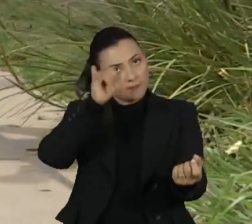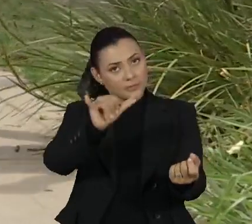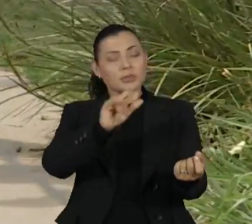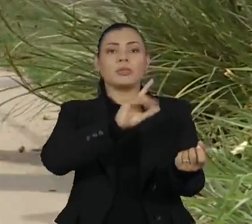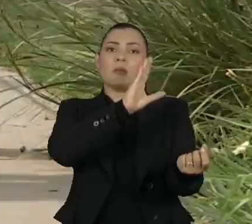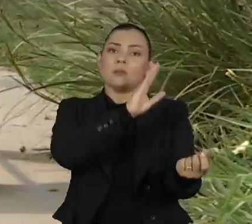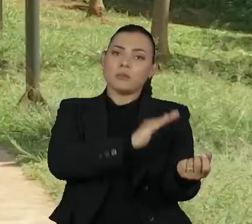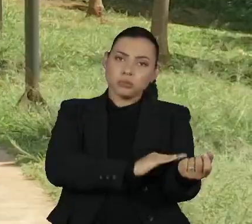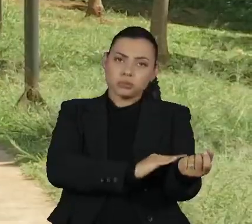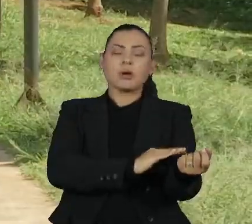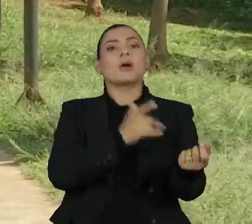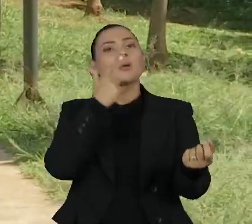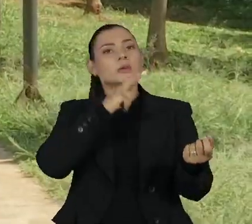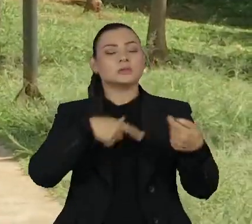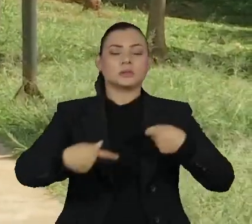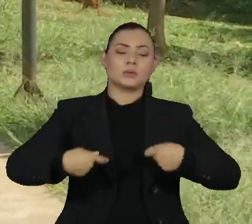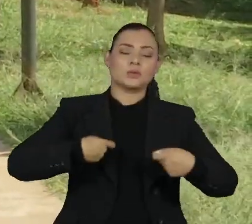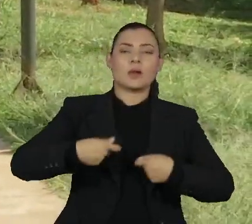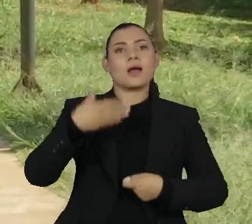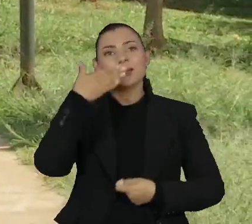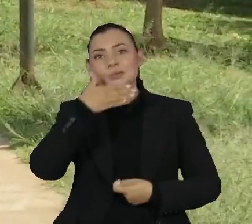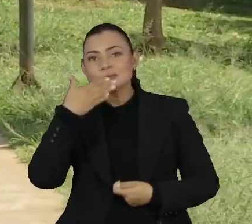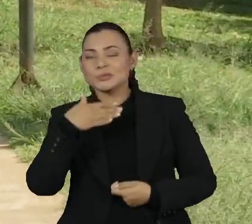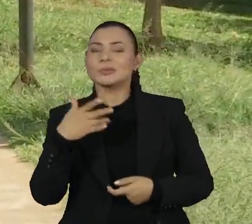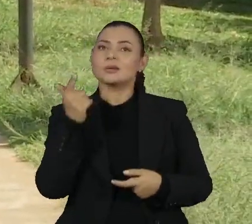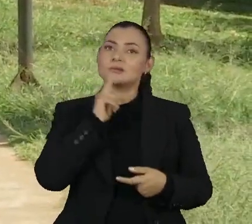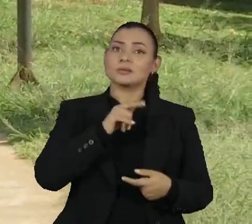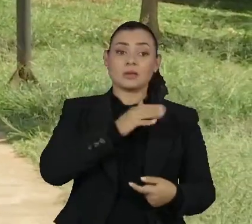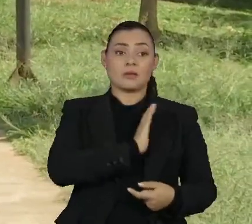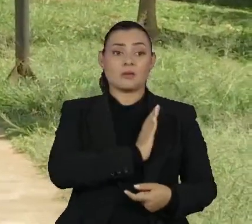baixa para poder não ter né doenças cardiovasculares